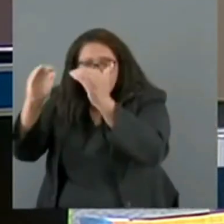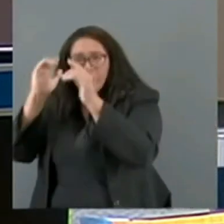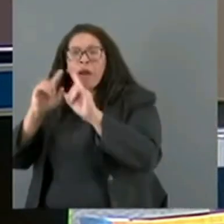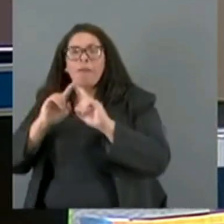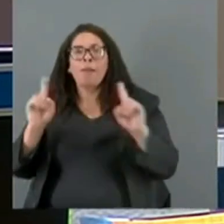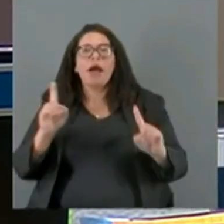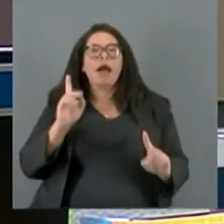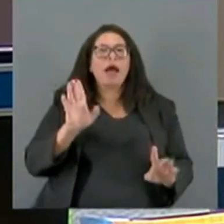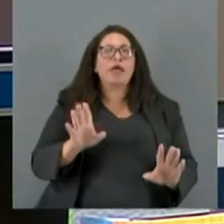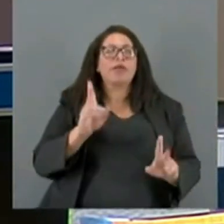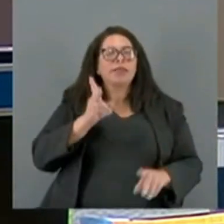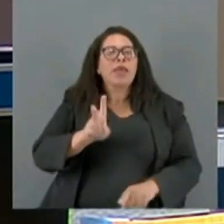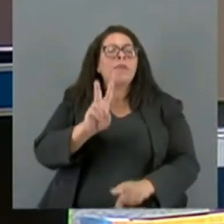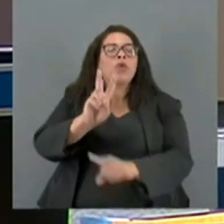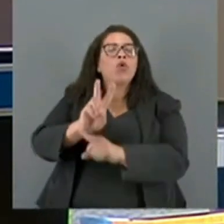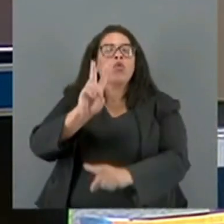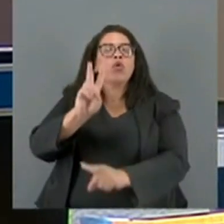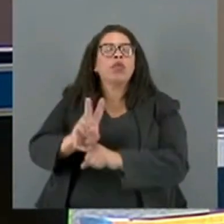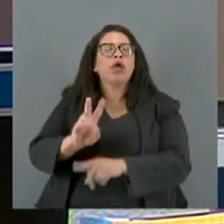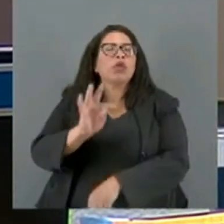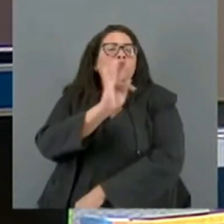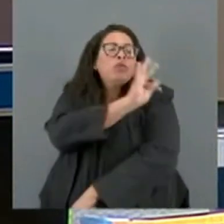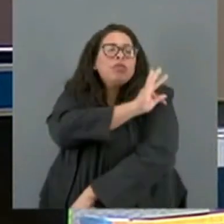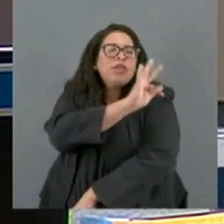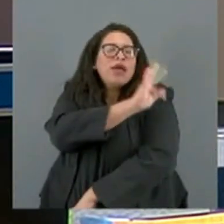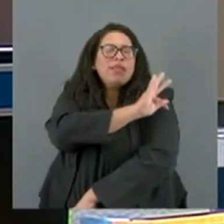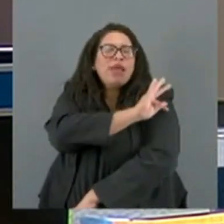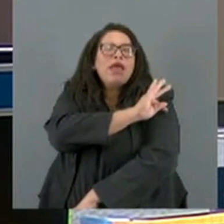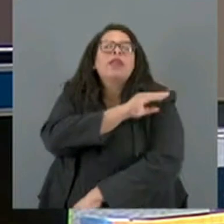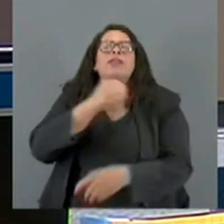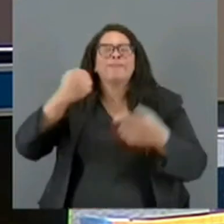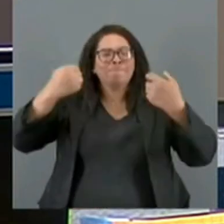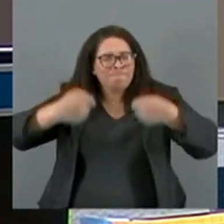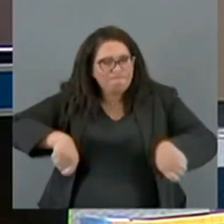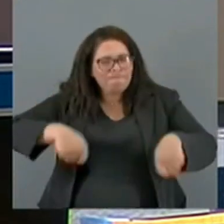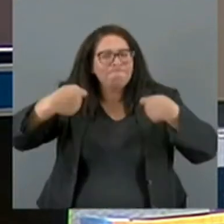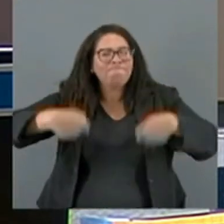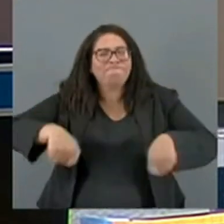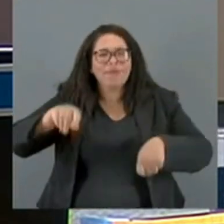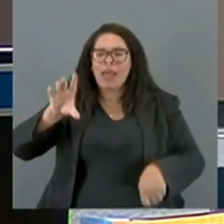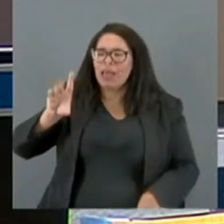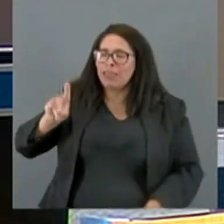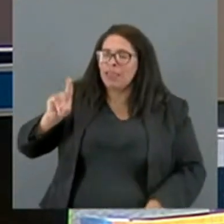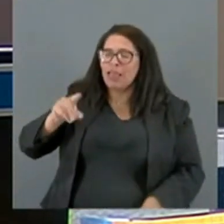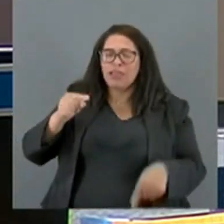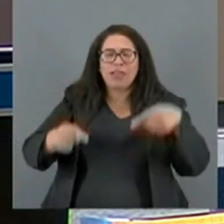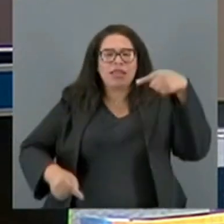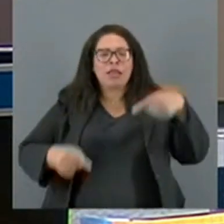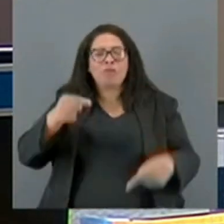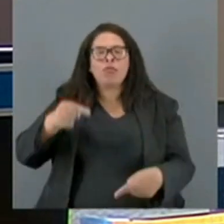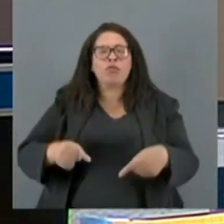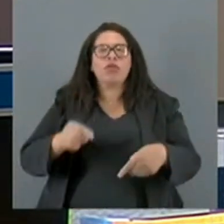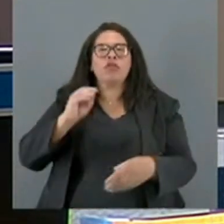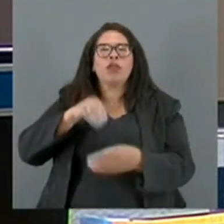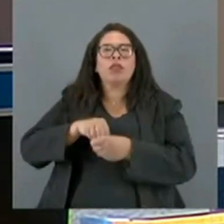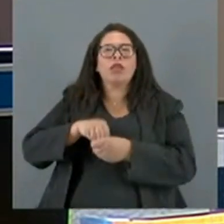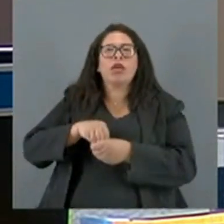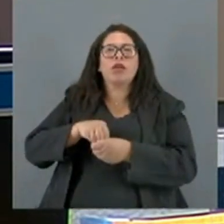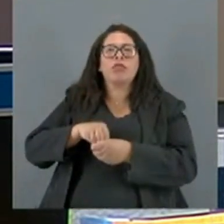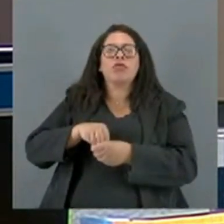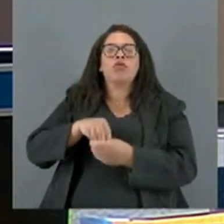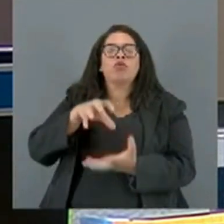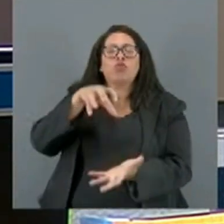mas sem descurar do rigor técnico exigido pela aplicação da ciência jurídica nos tribunais.